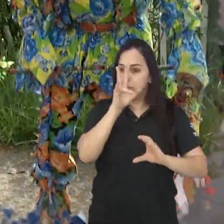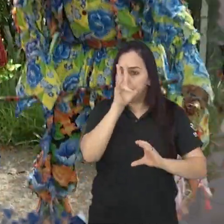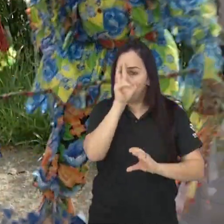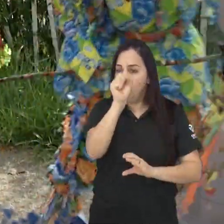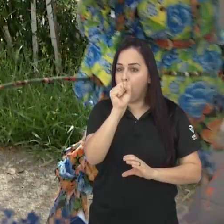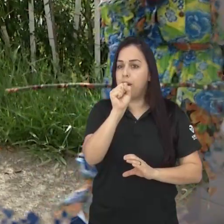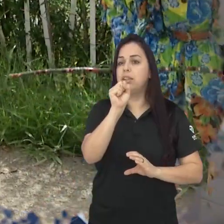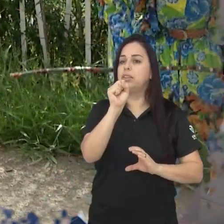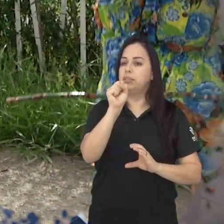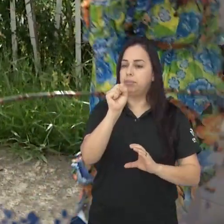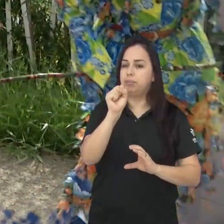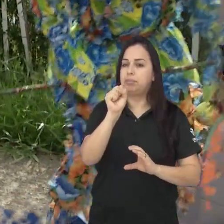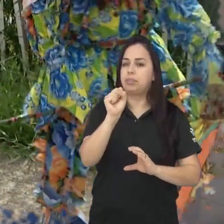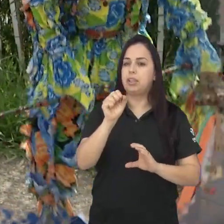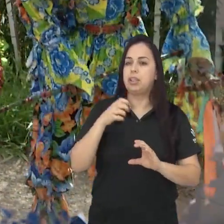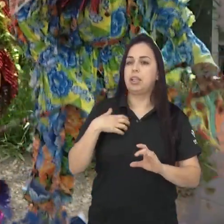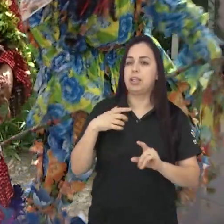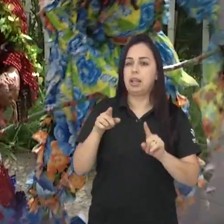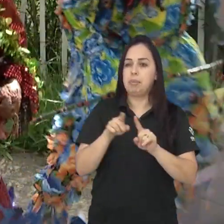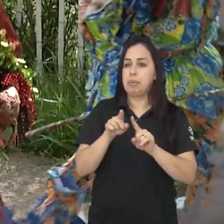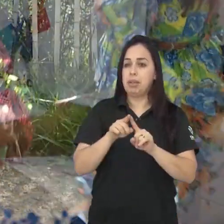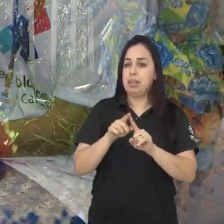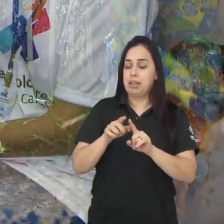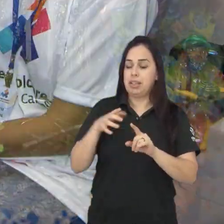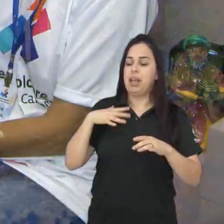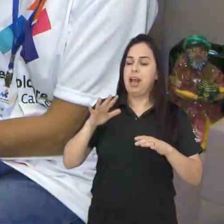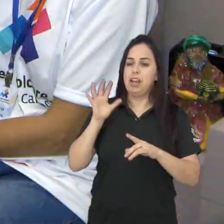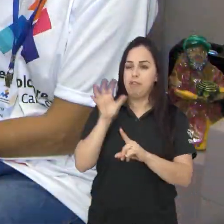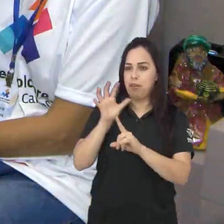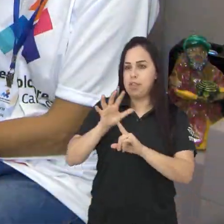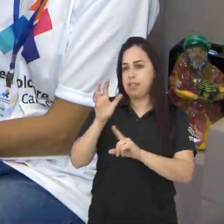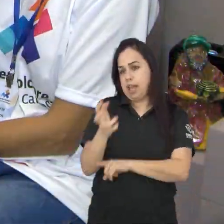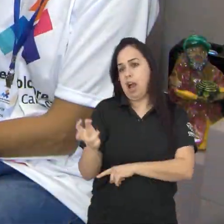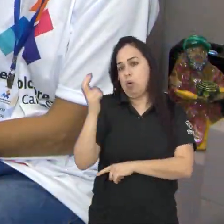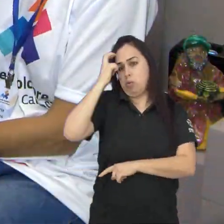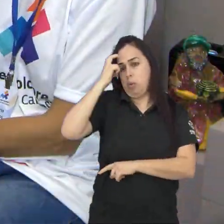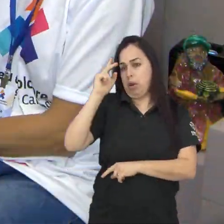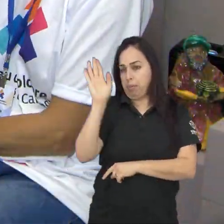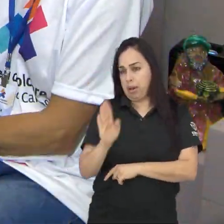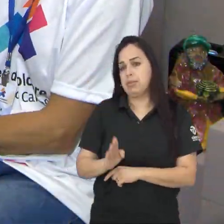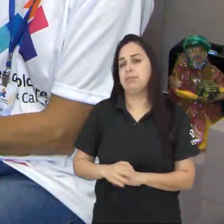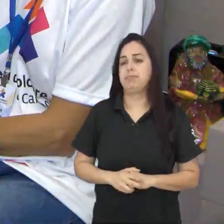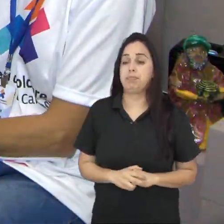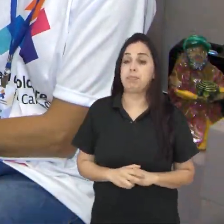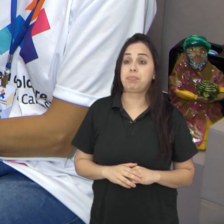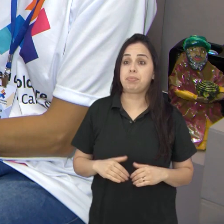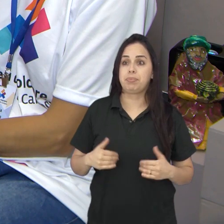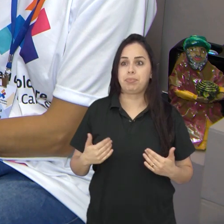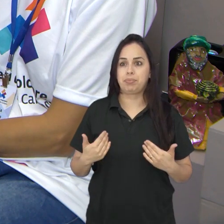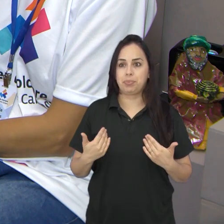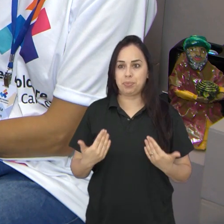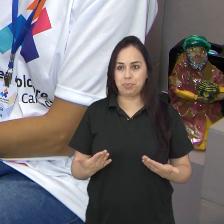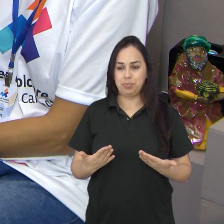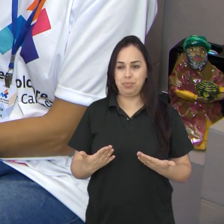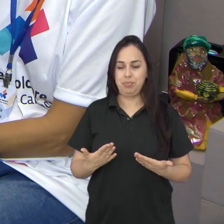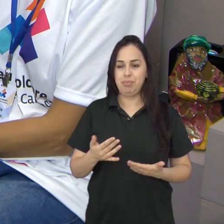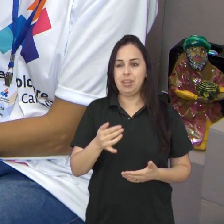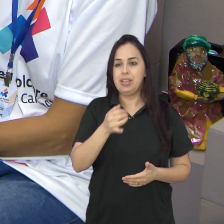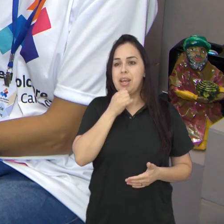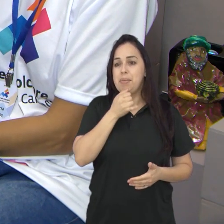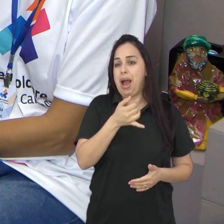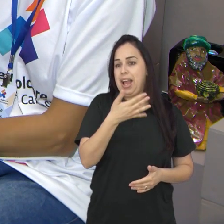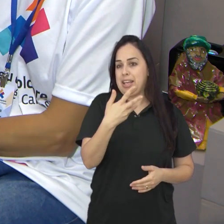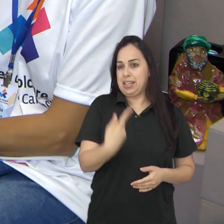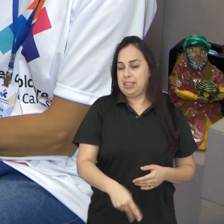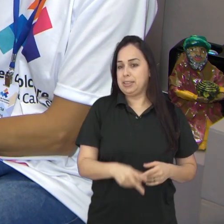né, e marcantes, que têm influência da composição brasileira, né, da história do Brasil. Então, aqui em